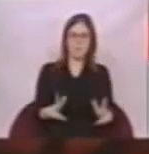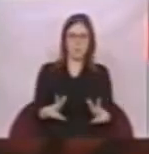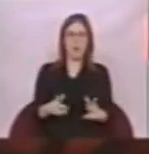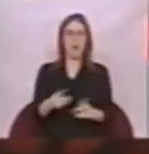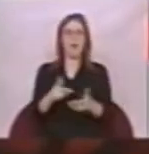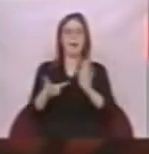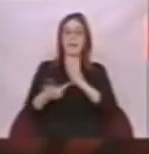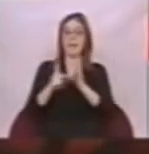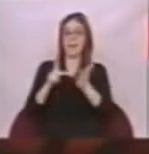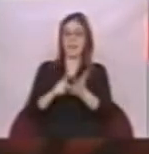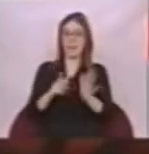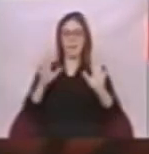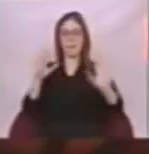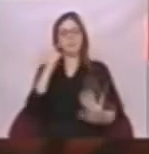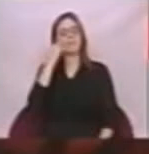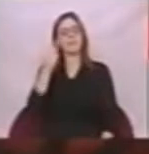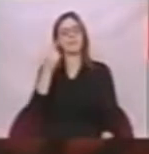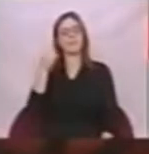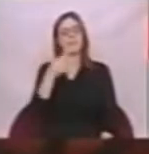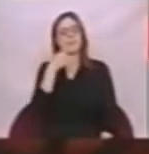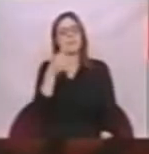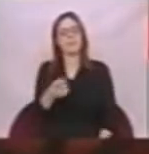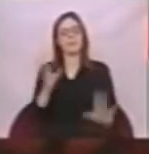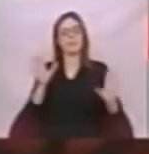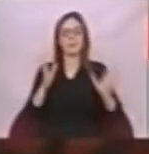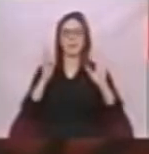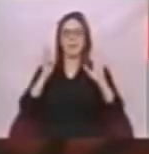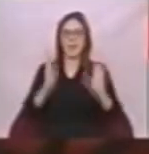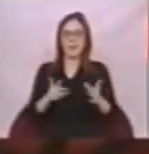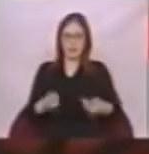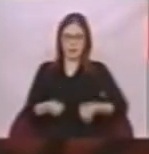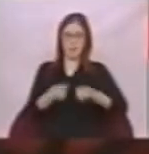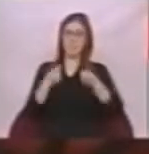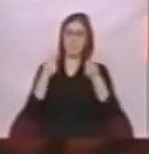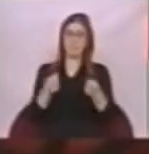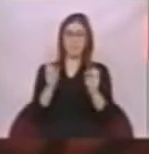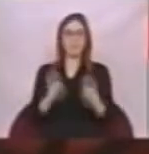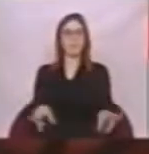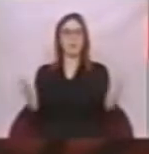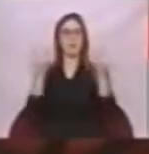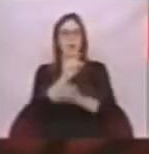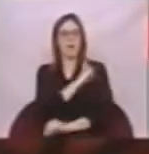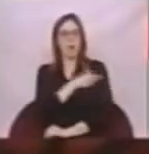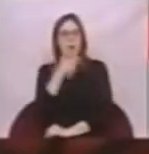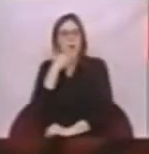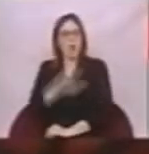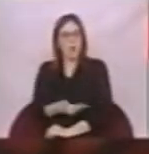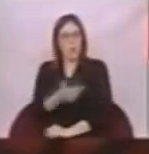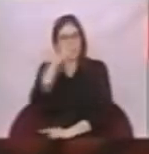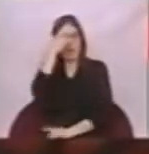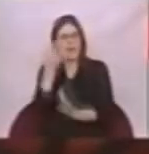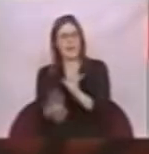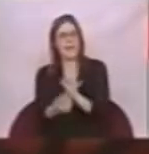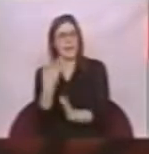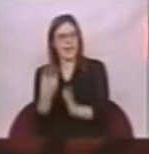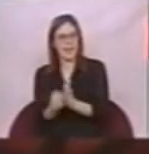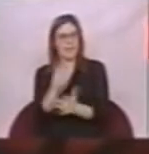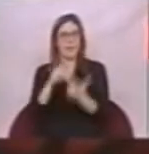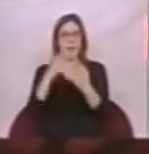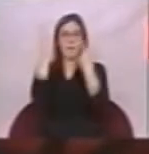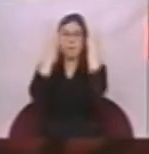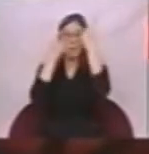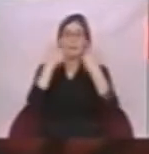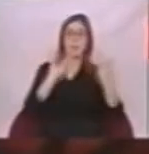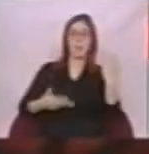uso da tecnologia. Mas os especialistas garantem também que é preciso apostar nas novas competências que são a criatividade, o